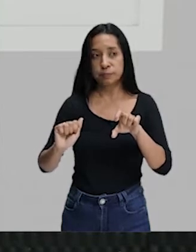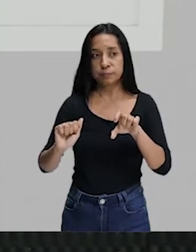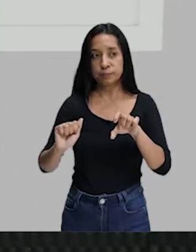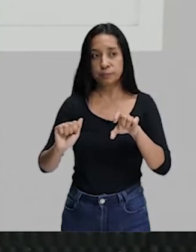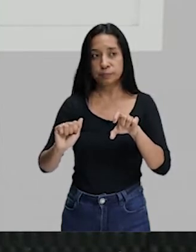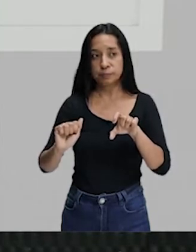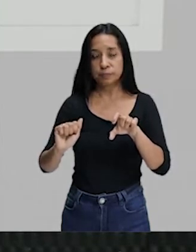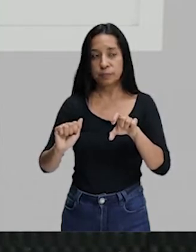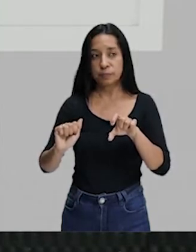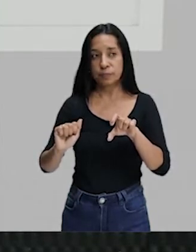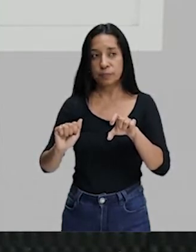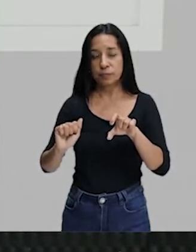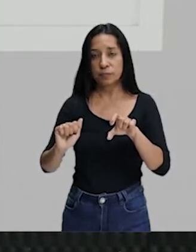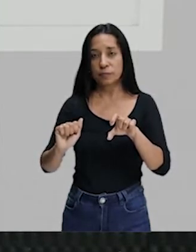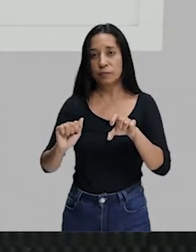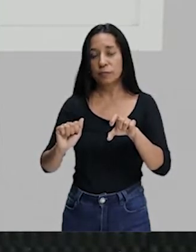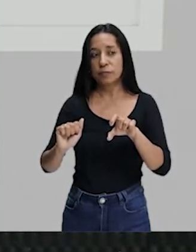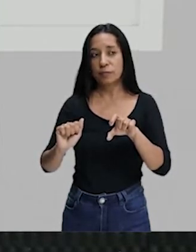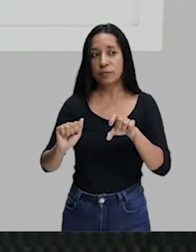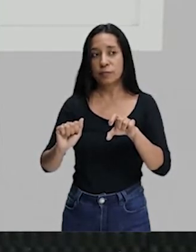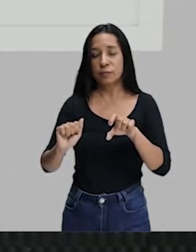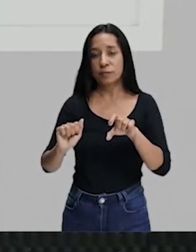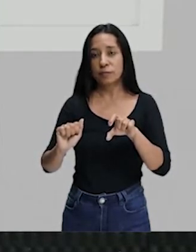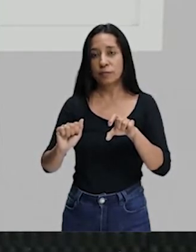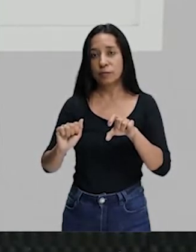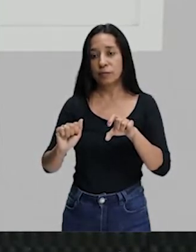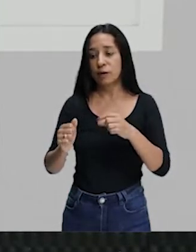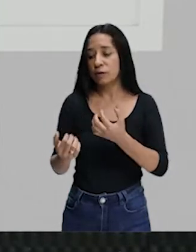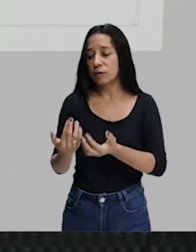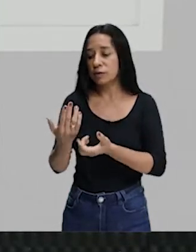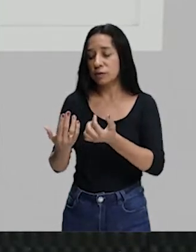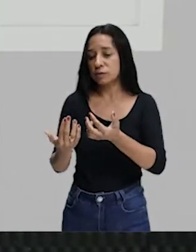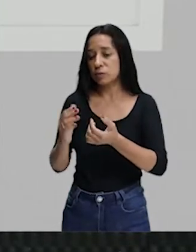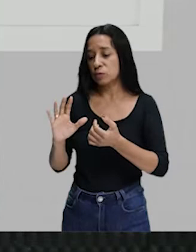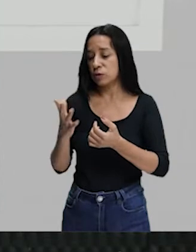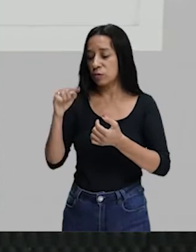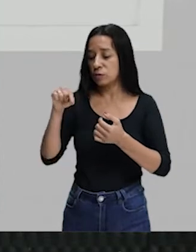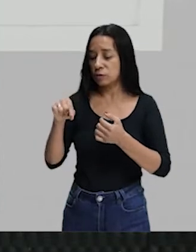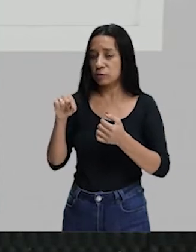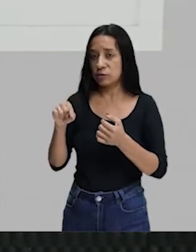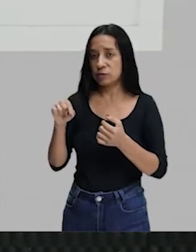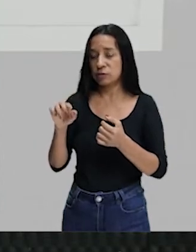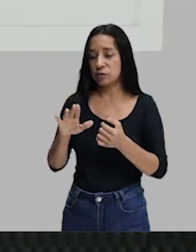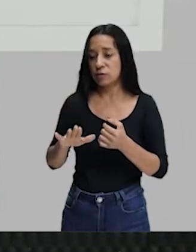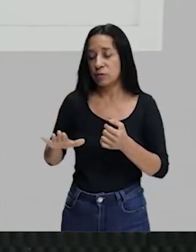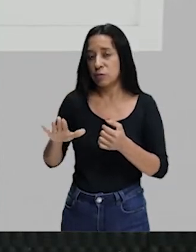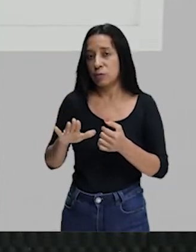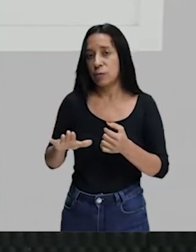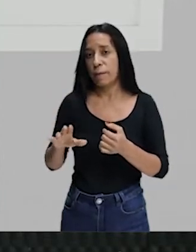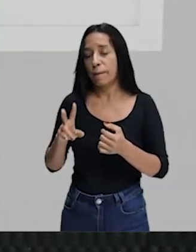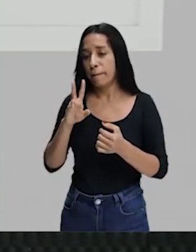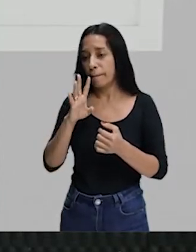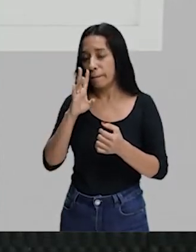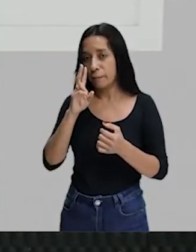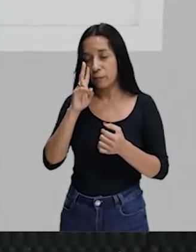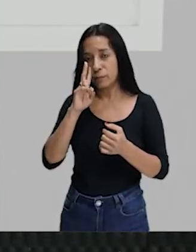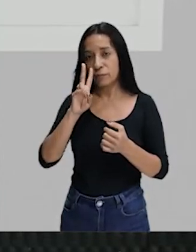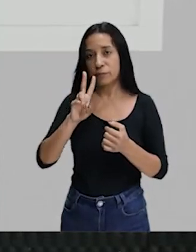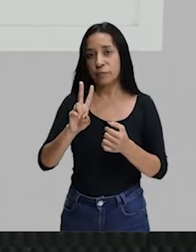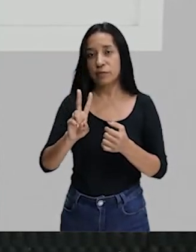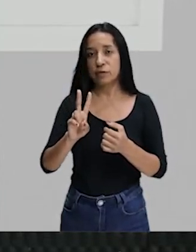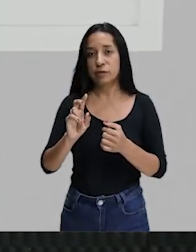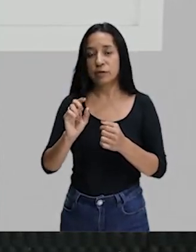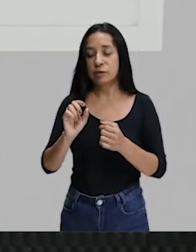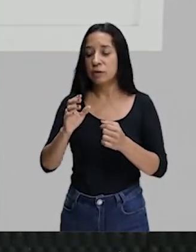Pela extremidade A. Então esse aquecimento, né, que acontece na extremidade A, certo? Nós vamos perceber